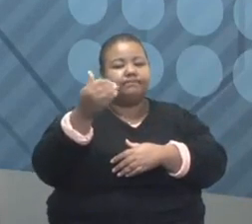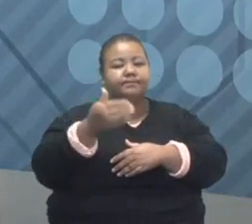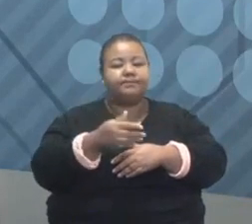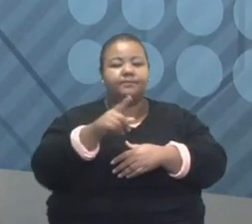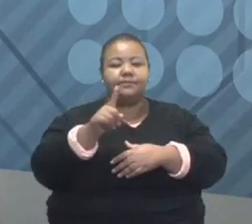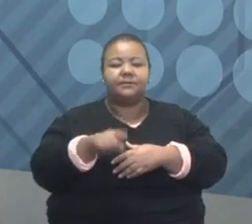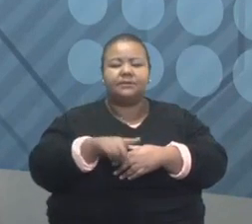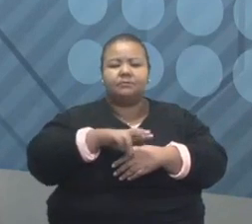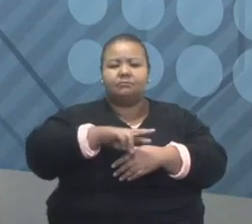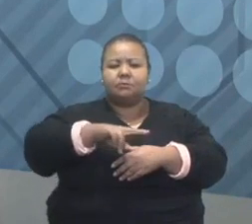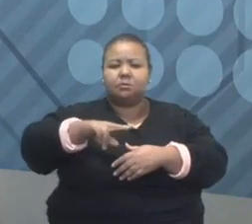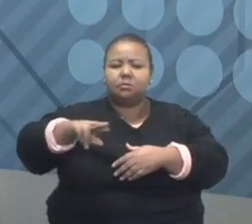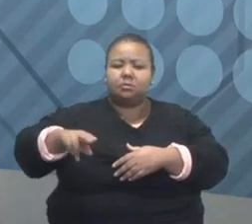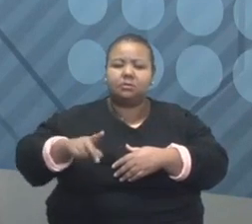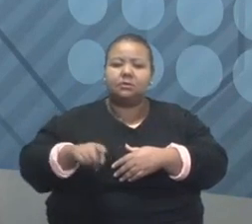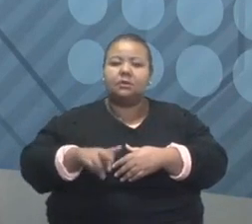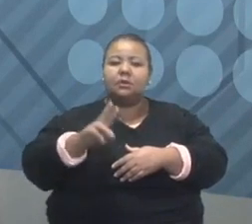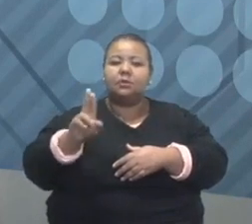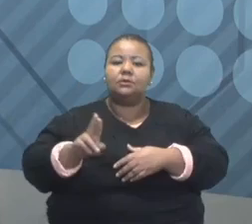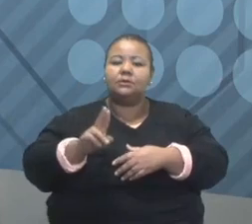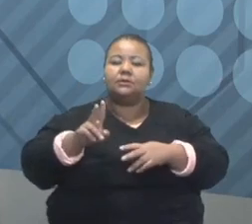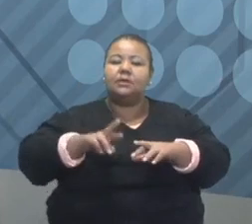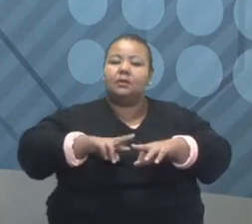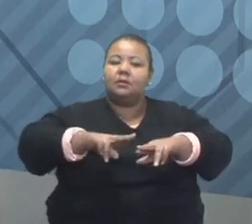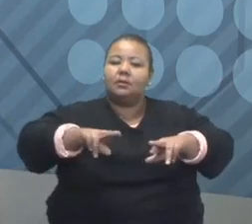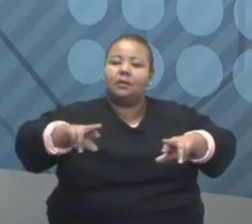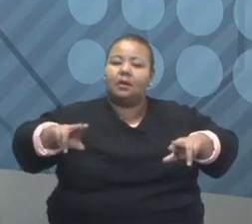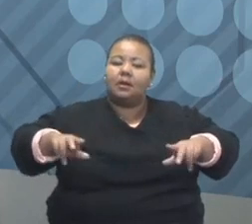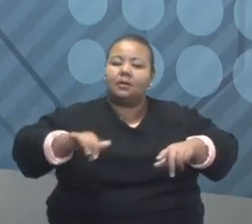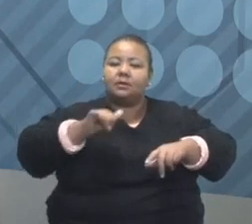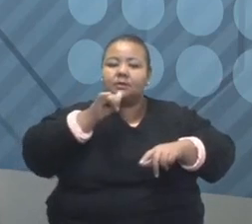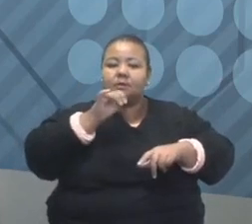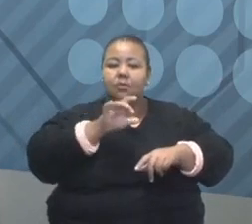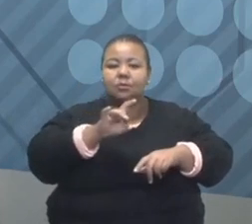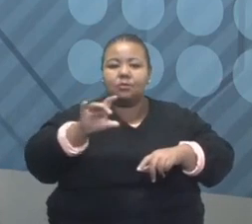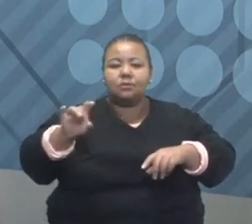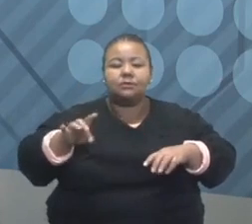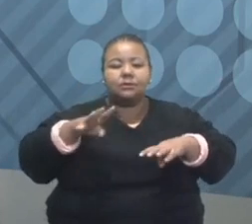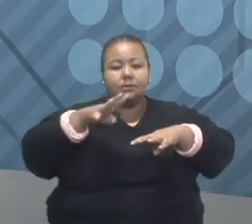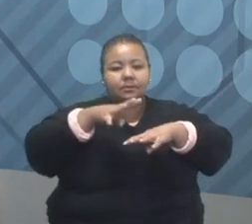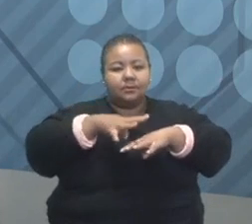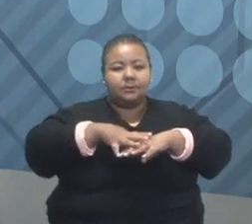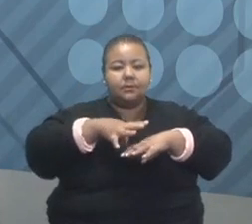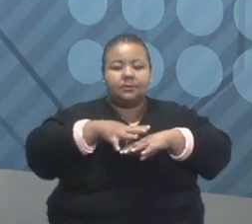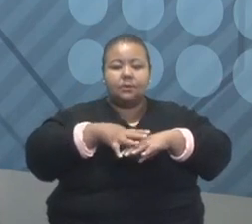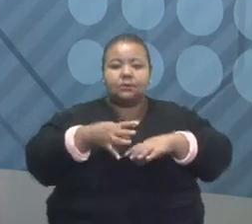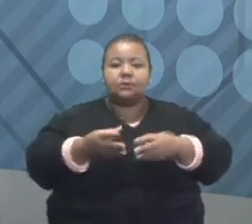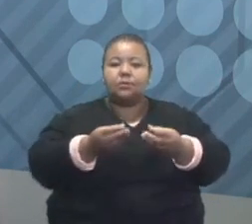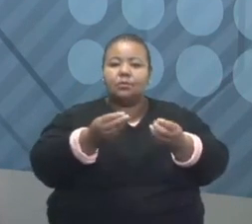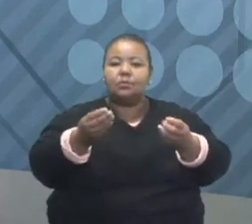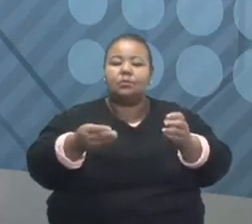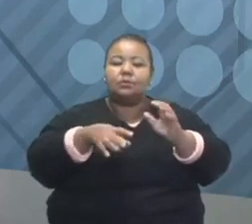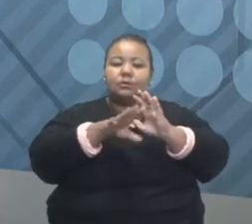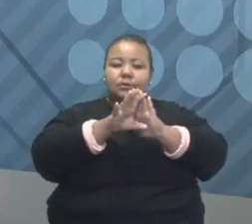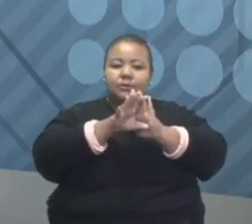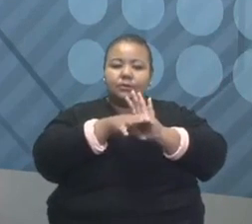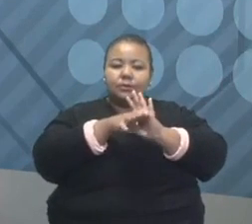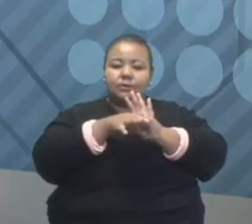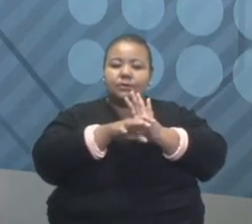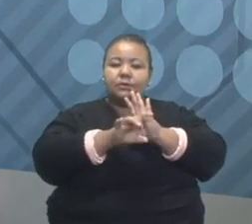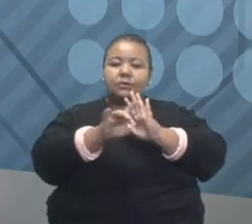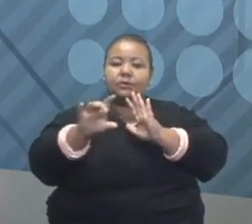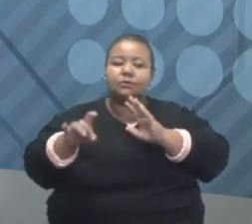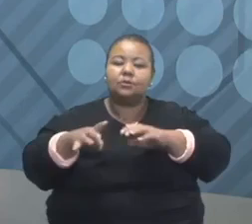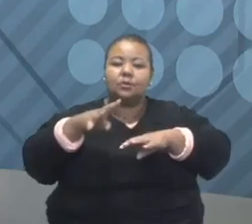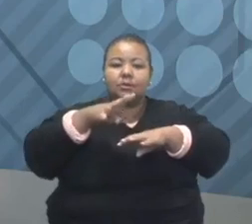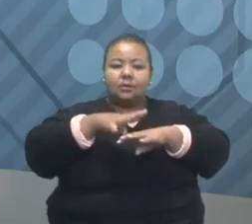são válidos, são utilizados em várias situações, não apenas a matemática. Muitos conceitos, eles ficam apenas na matemática.